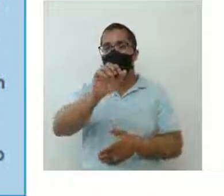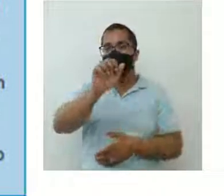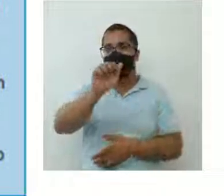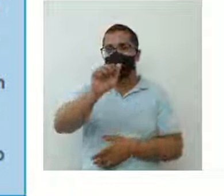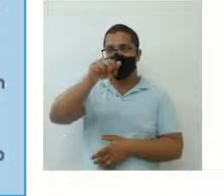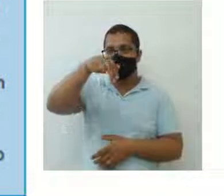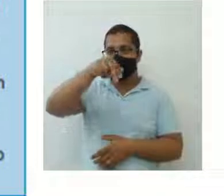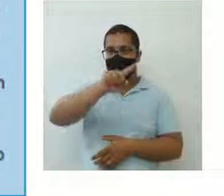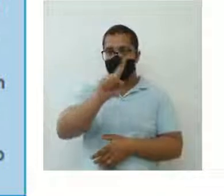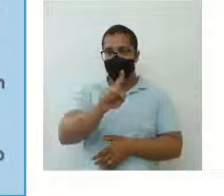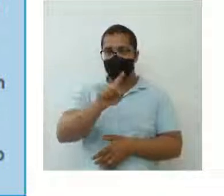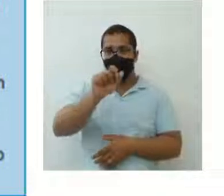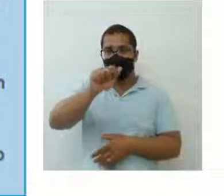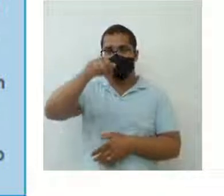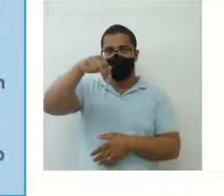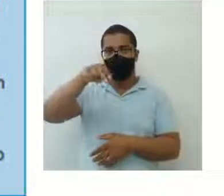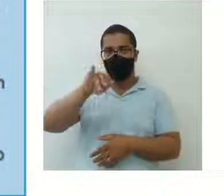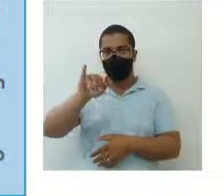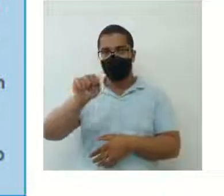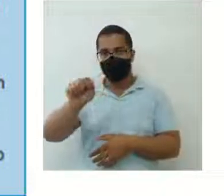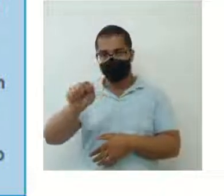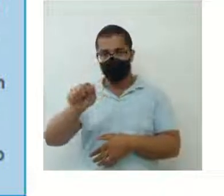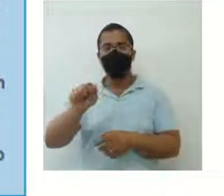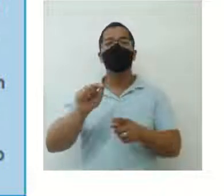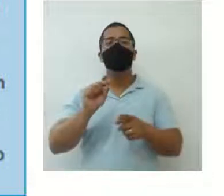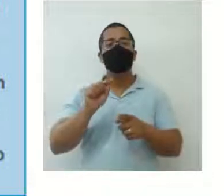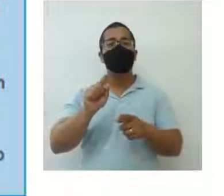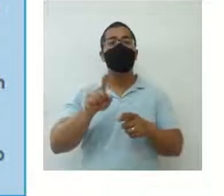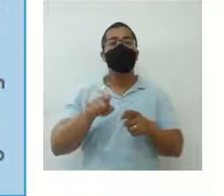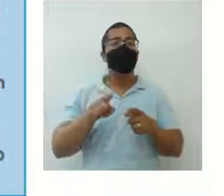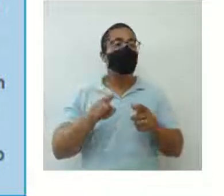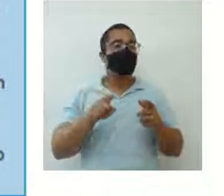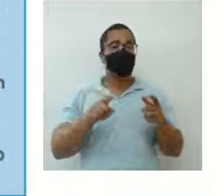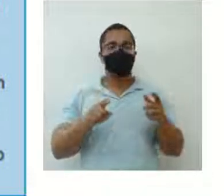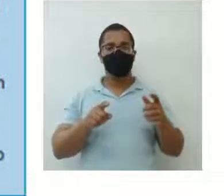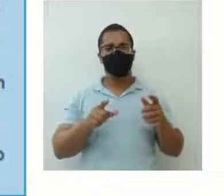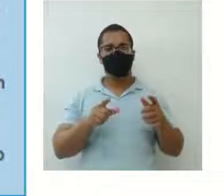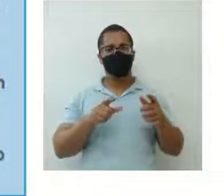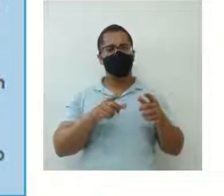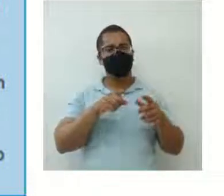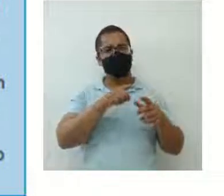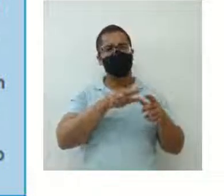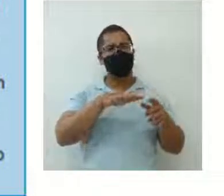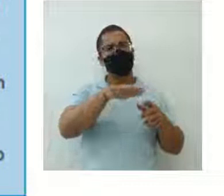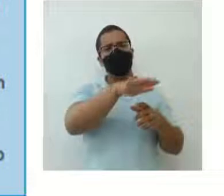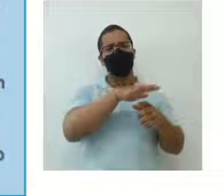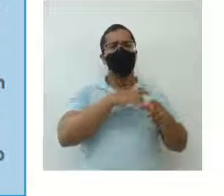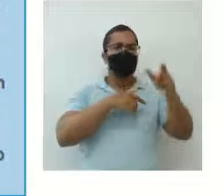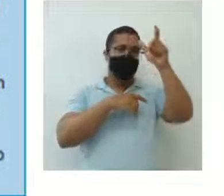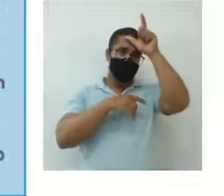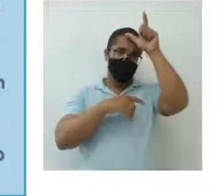Contra a brutal exploração de quê? Imposta pelos colonizadores alemães.